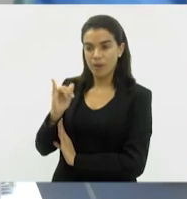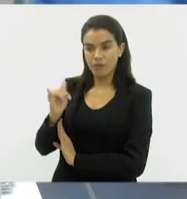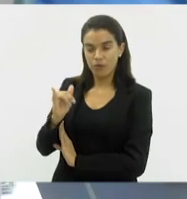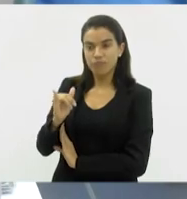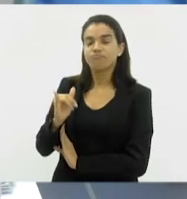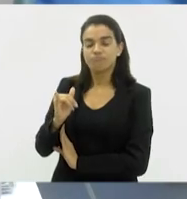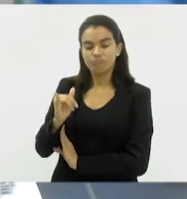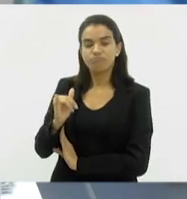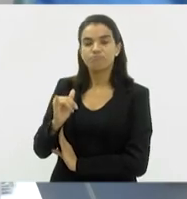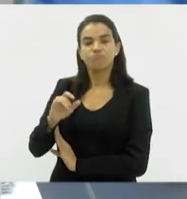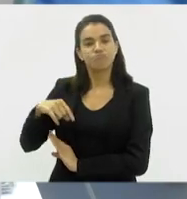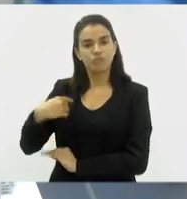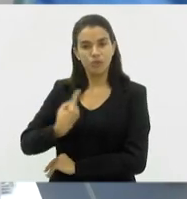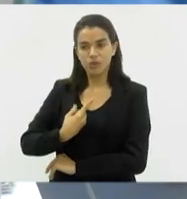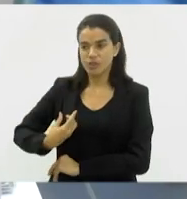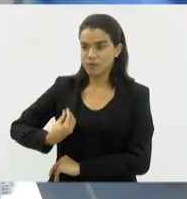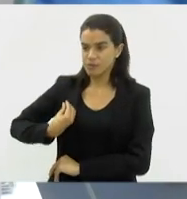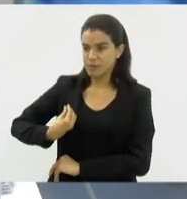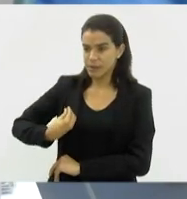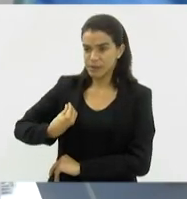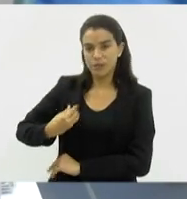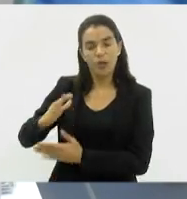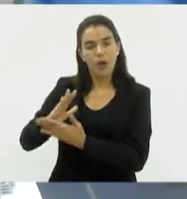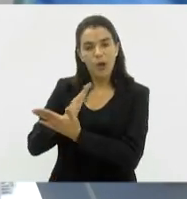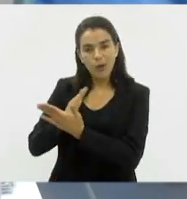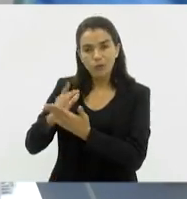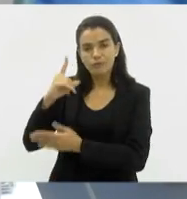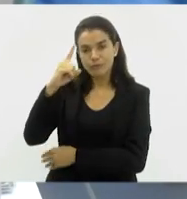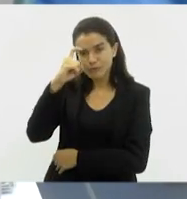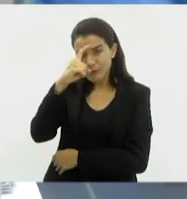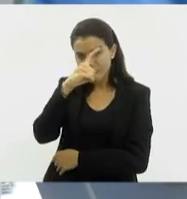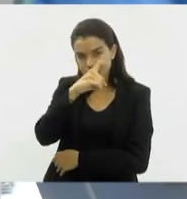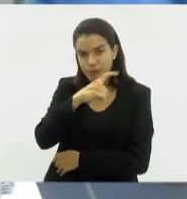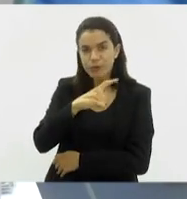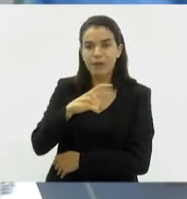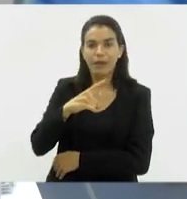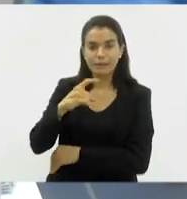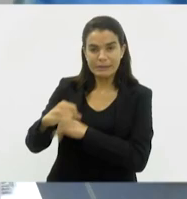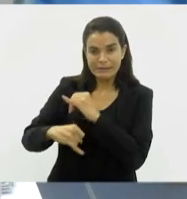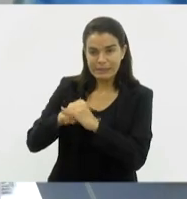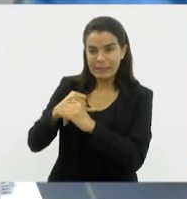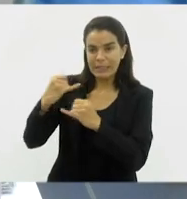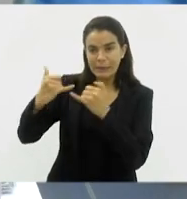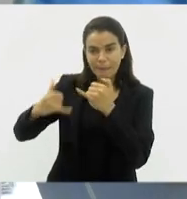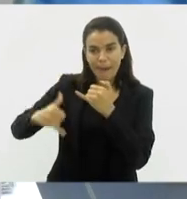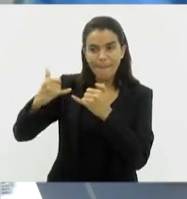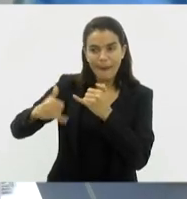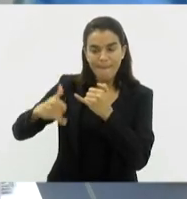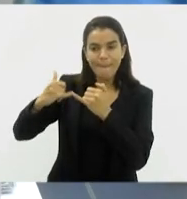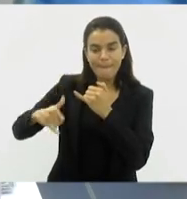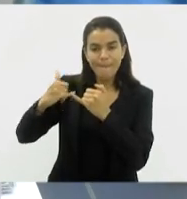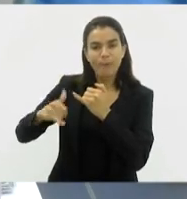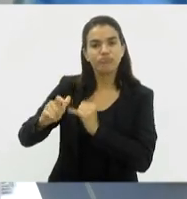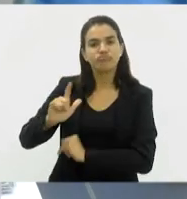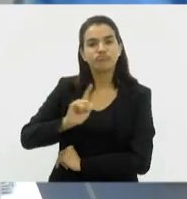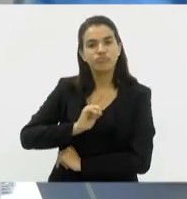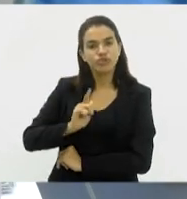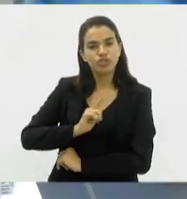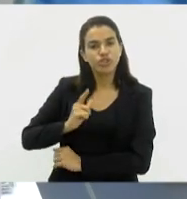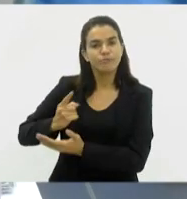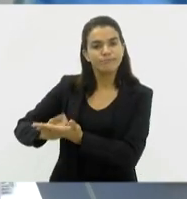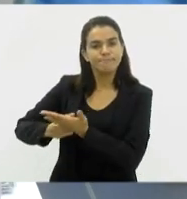está estávamos aqui presente alguns com dificuldade na internet no dia de ontem havíamos